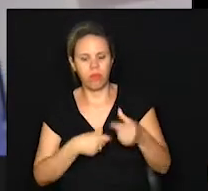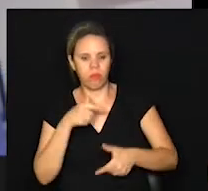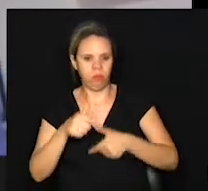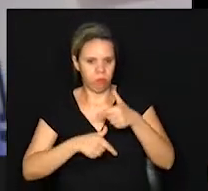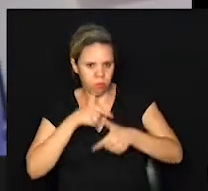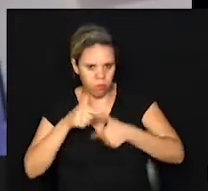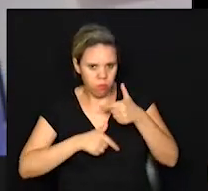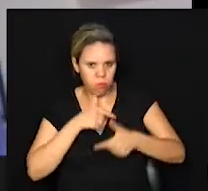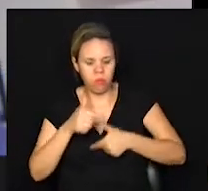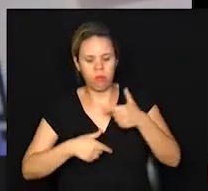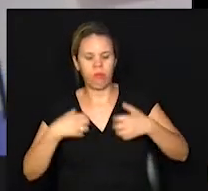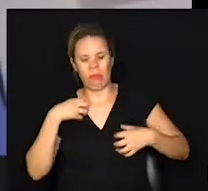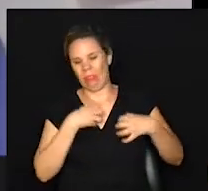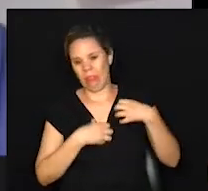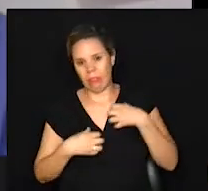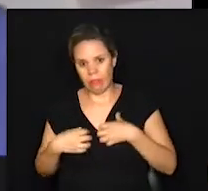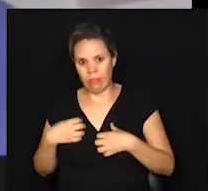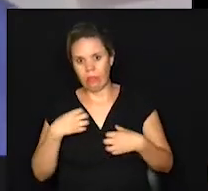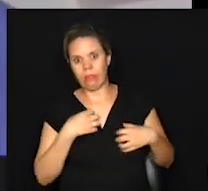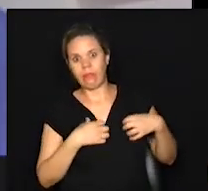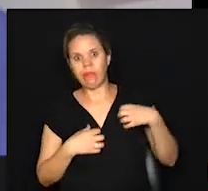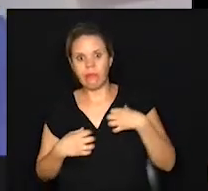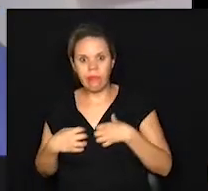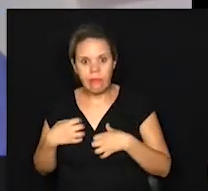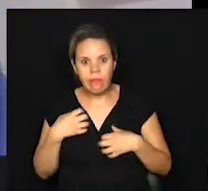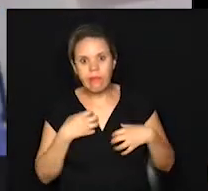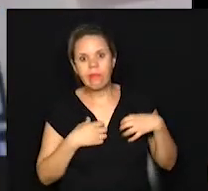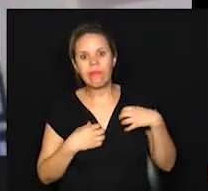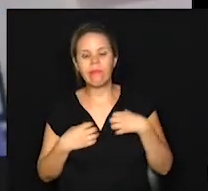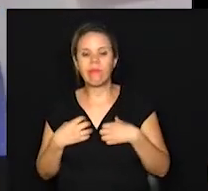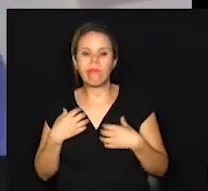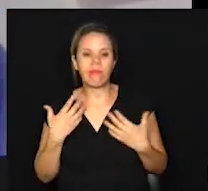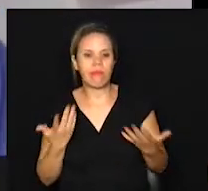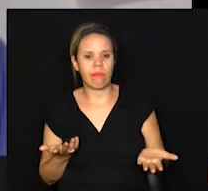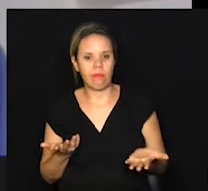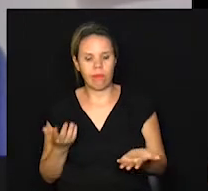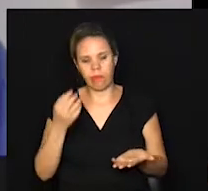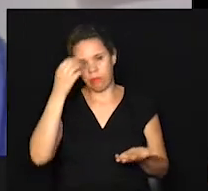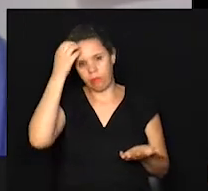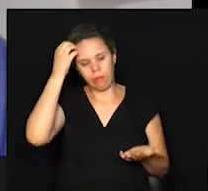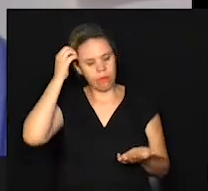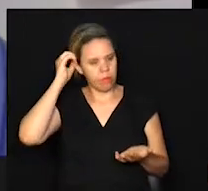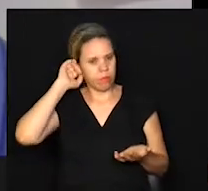semestre desgastante, um semestre totalmente atípico, né? Inclusive